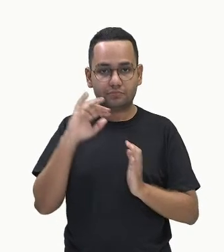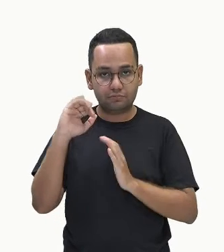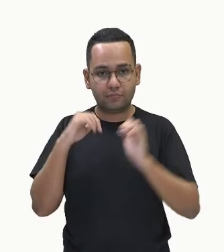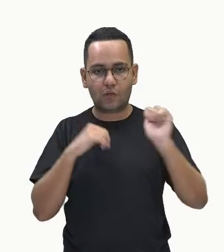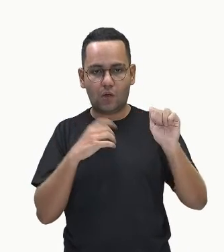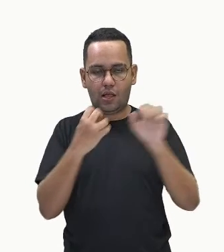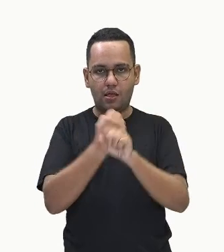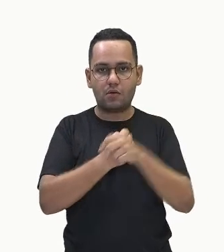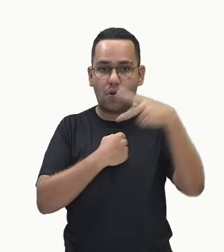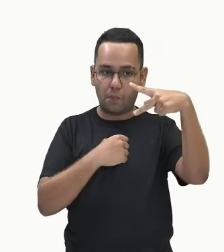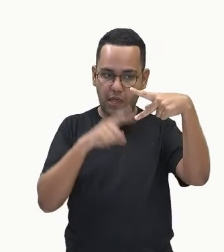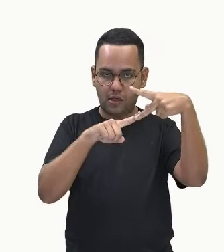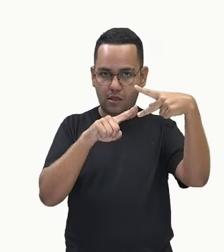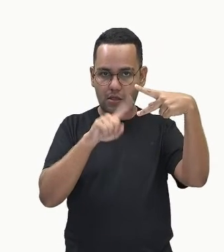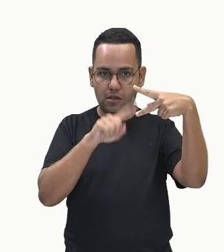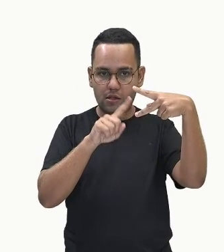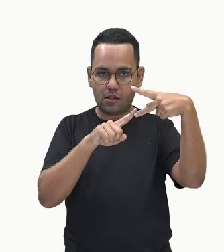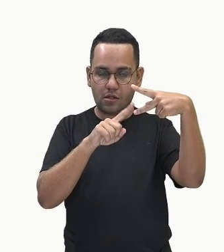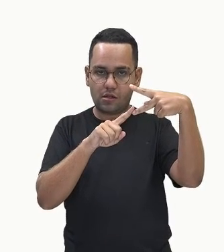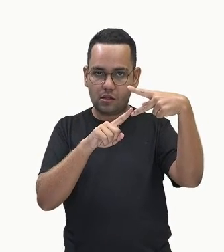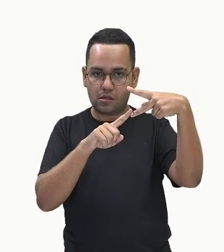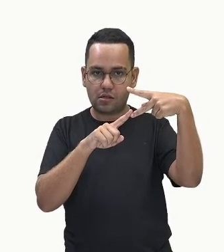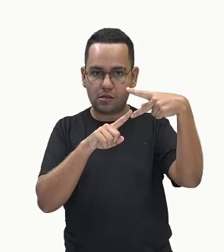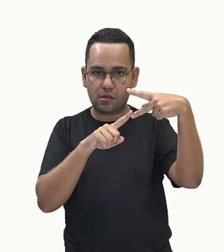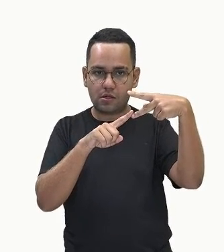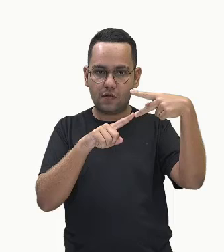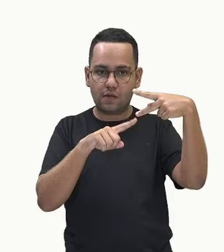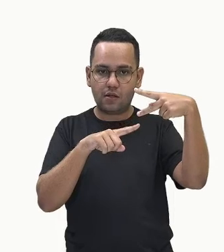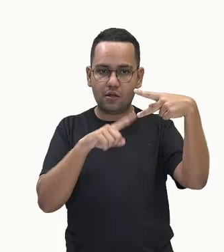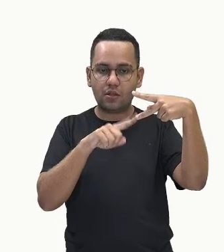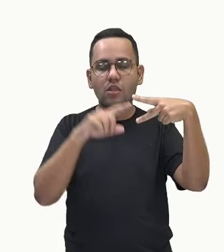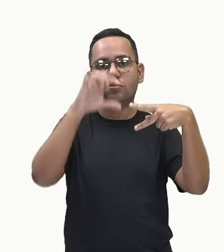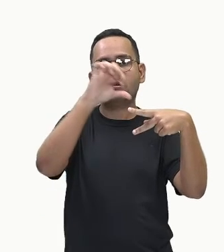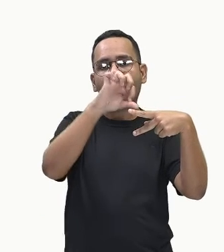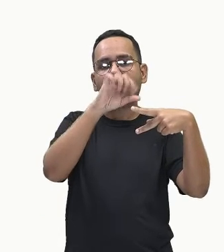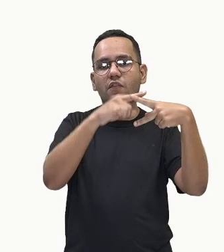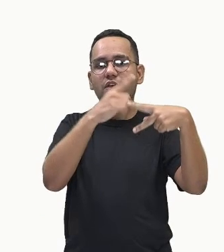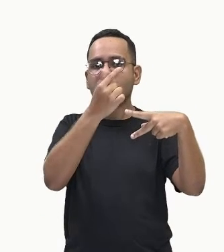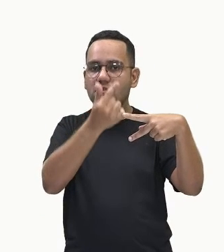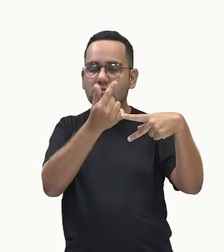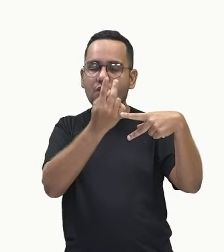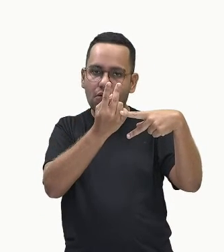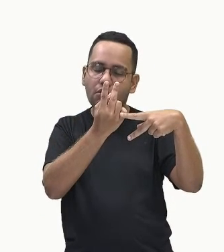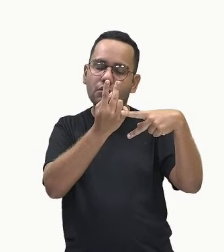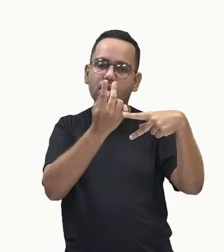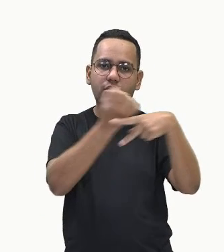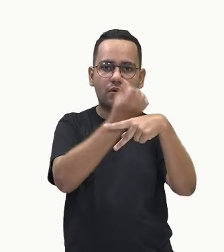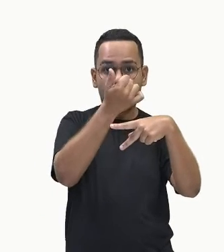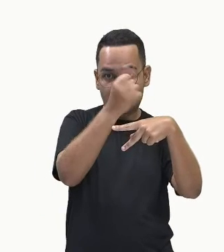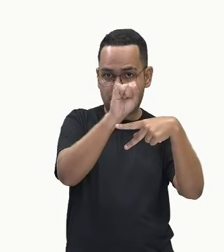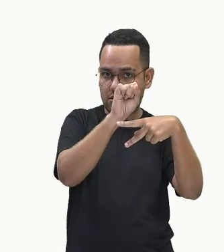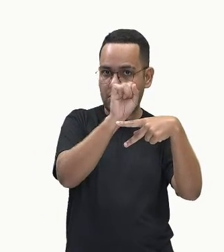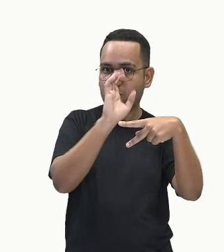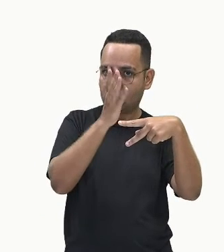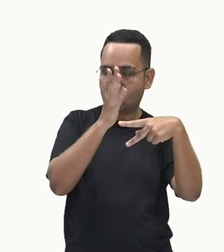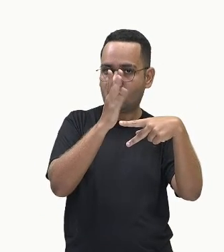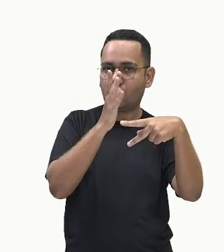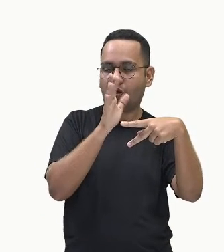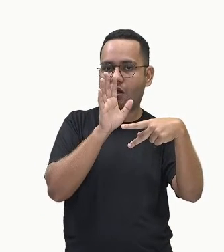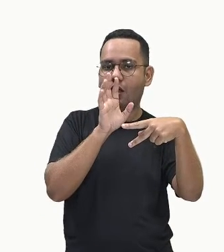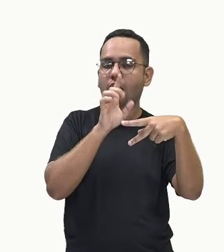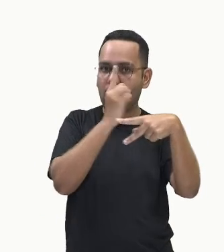que a gente fez, 9 vezes 2, tá? Que deu 18. 18 vezes o